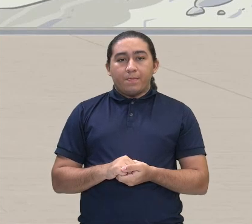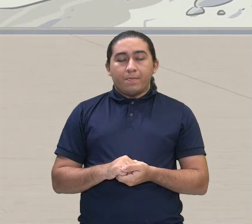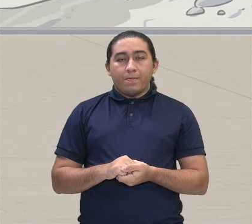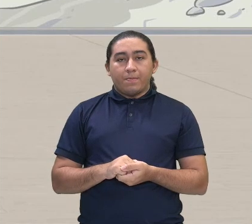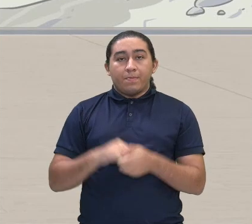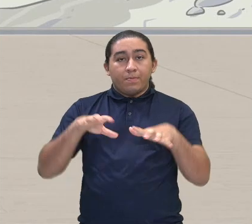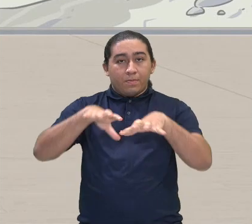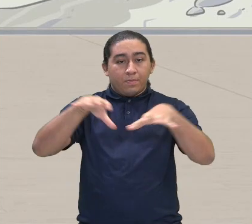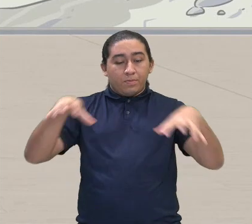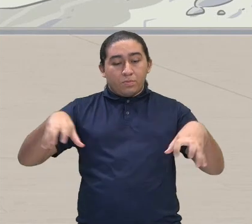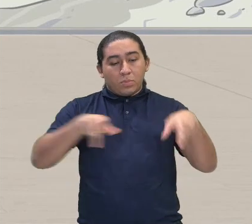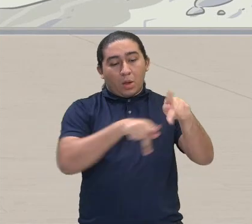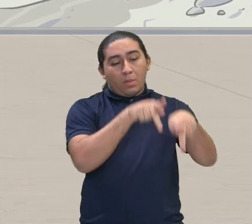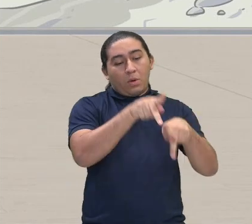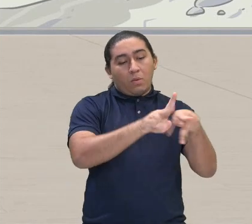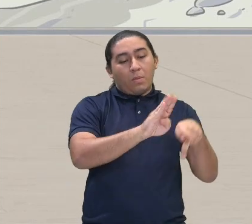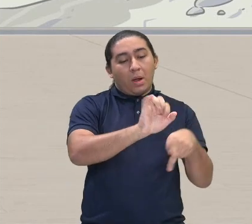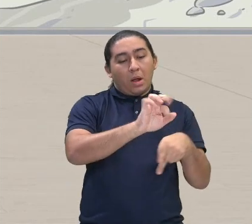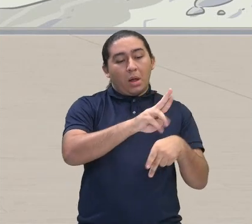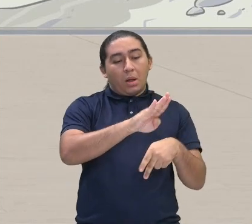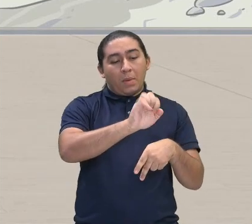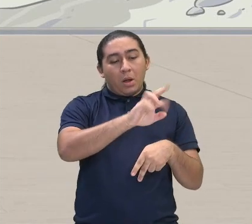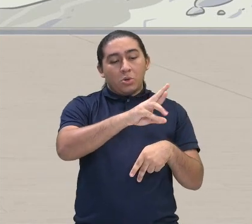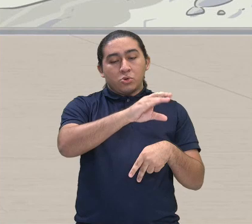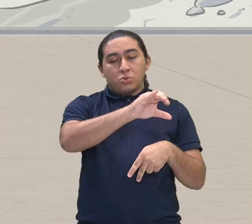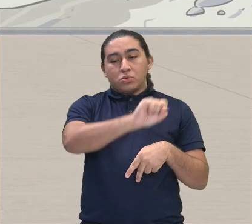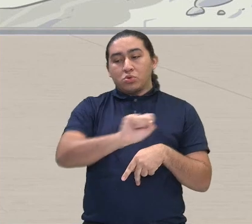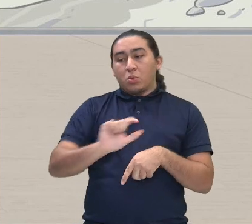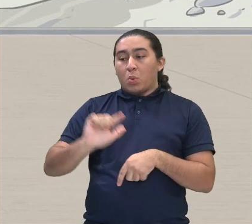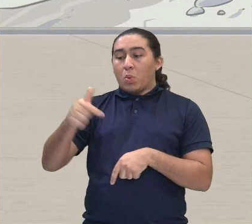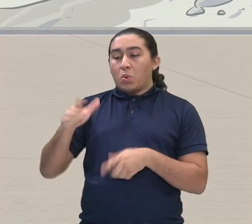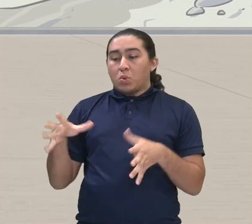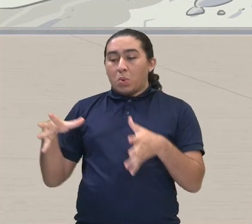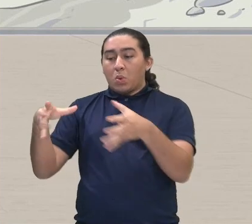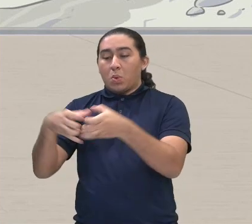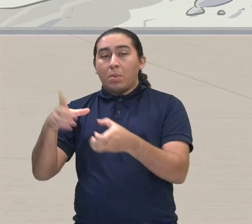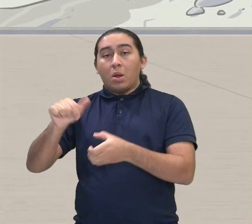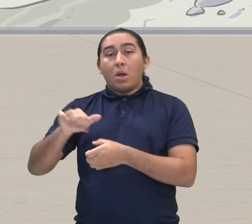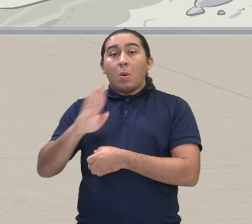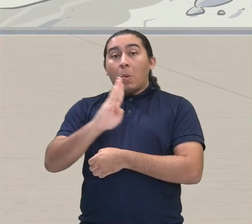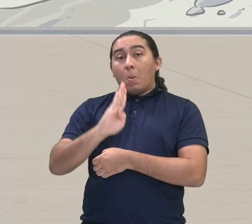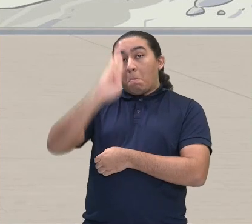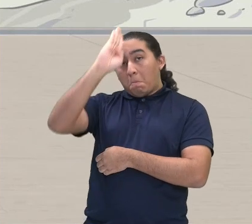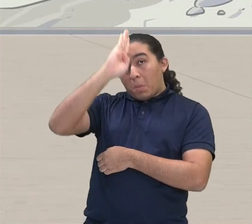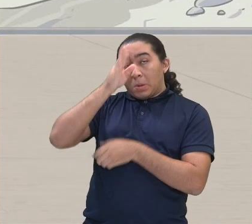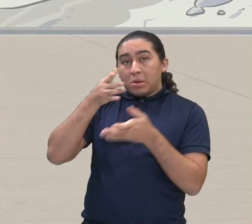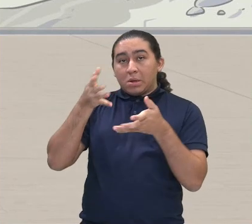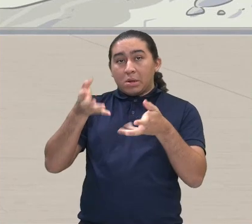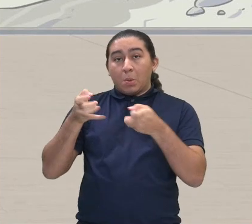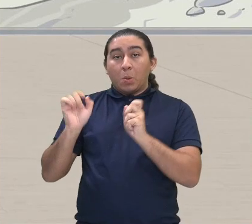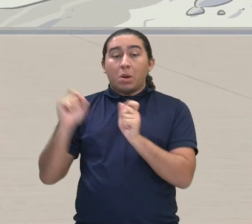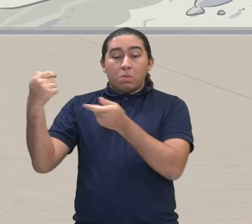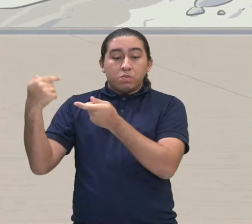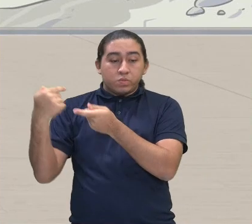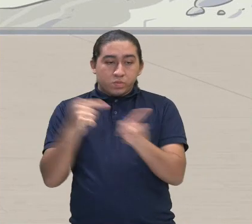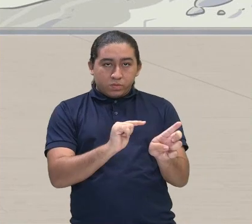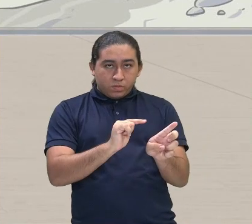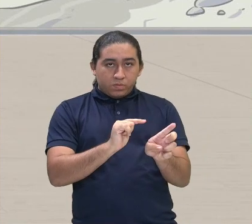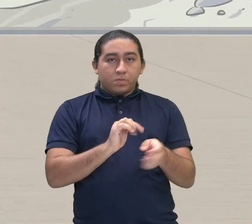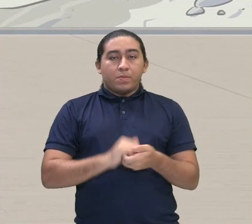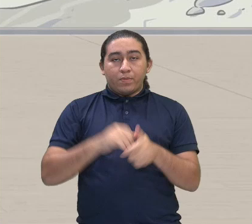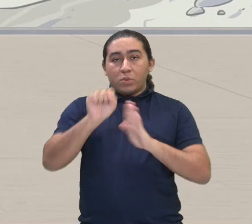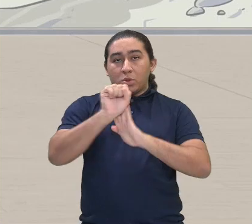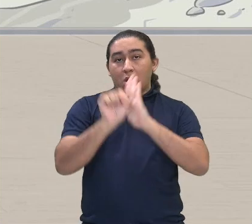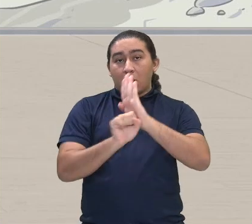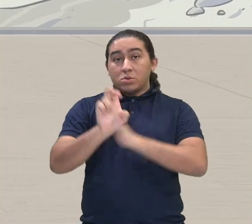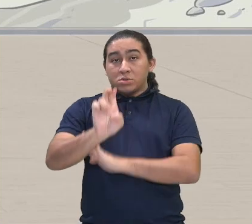povos bárbaros, e do outro nós temos aqui as legiões romanas que lutavam contra a invasão desses bárbaros. Então, no século V,